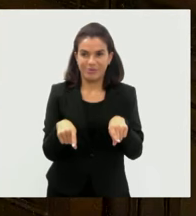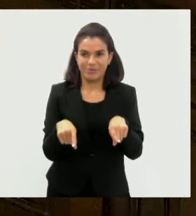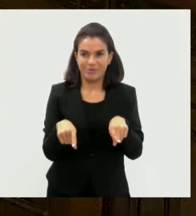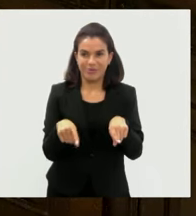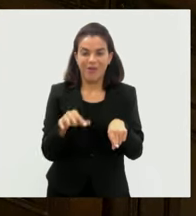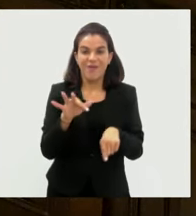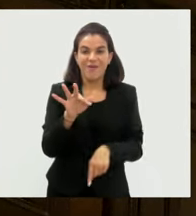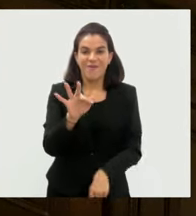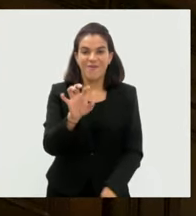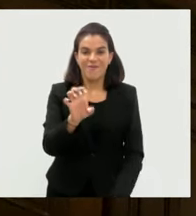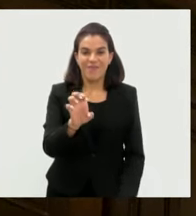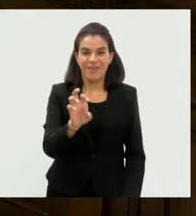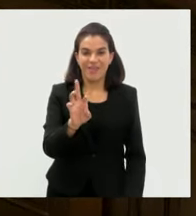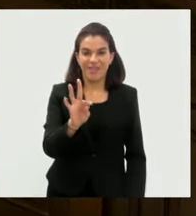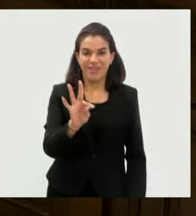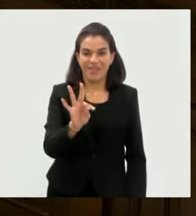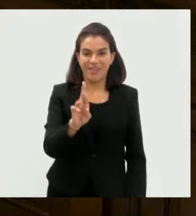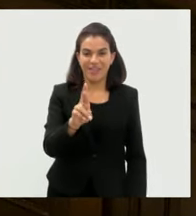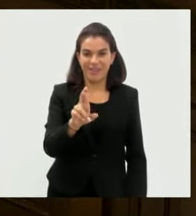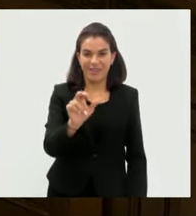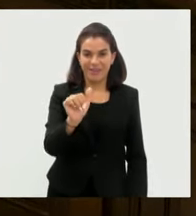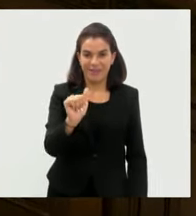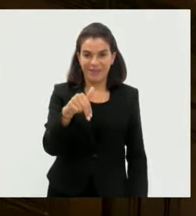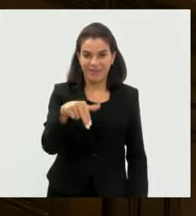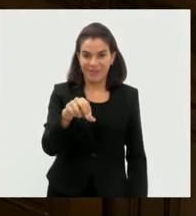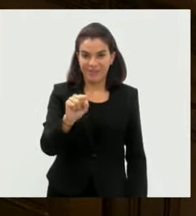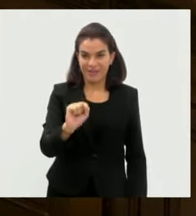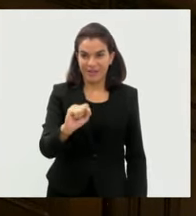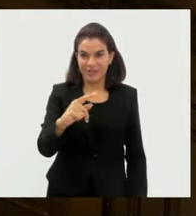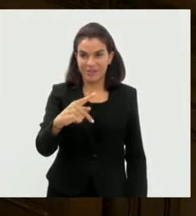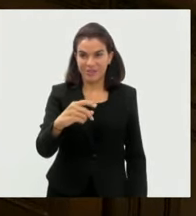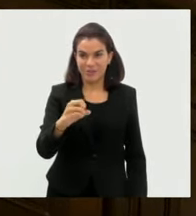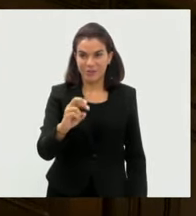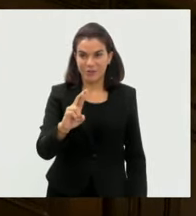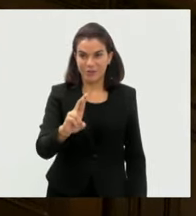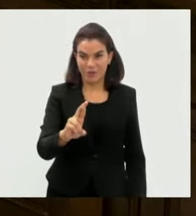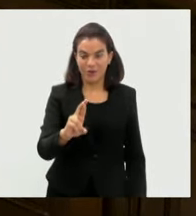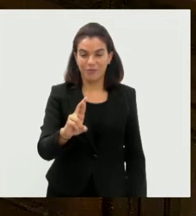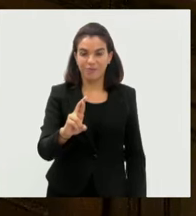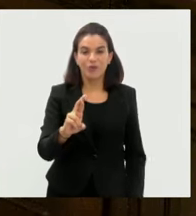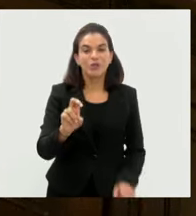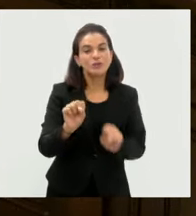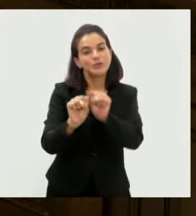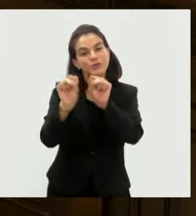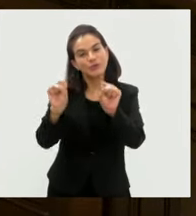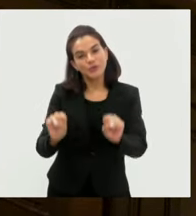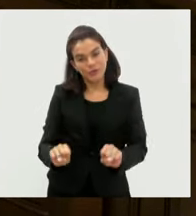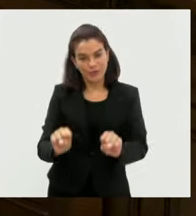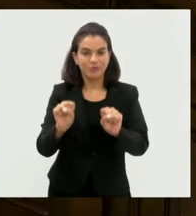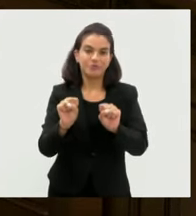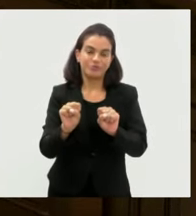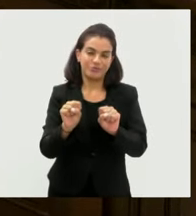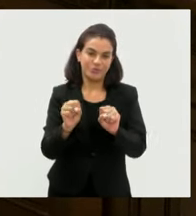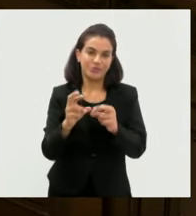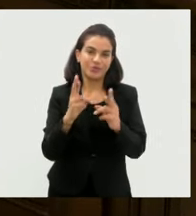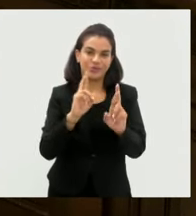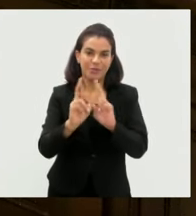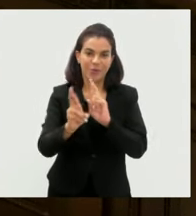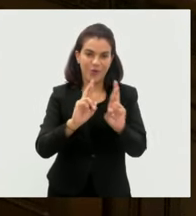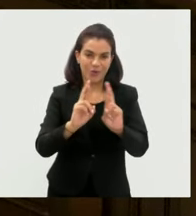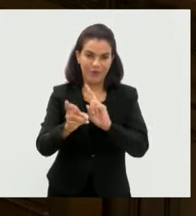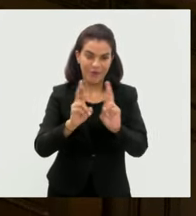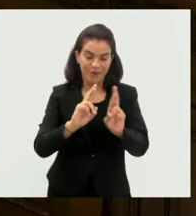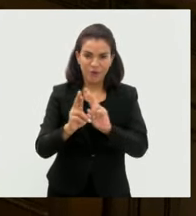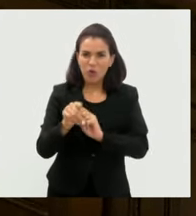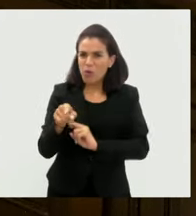FETRANSPOR, sistema rodoviário, né? Era funcionário do sistema rodoviário. E eu queria saber como é que ela ganhou